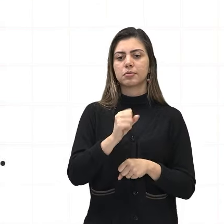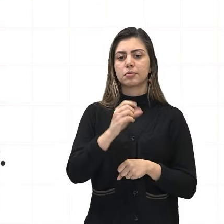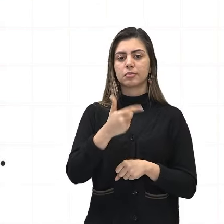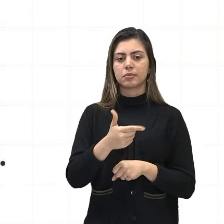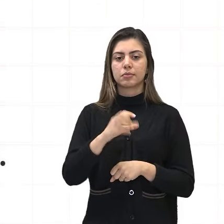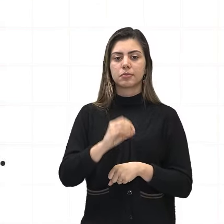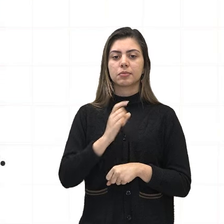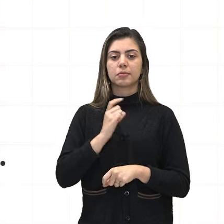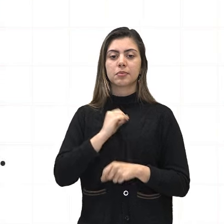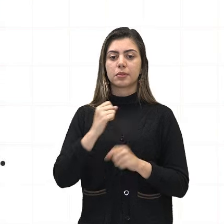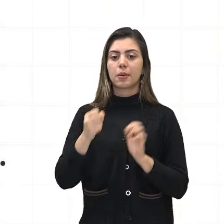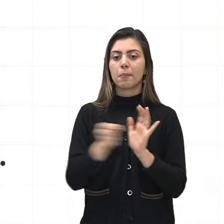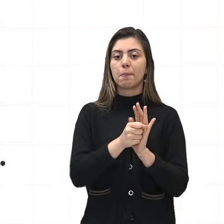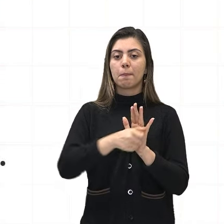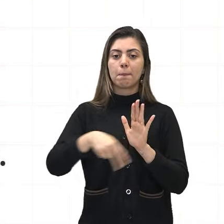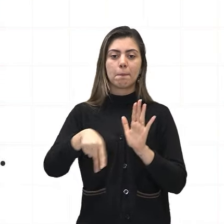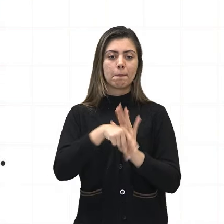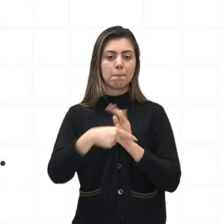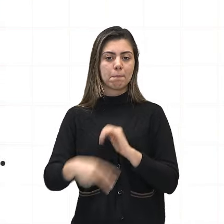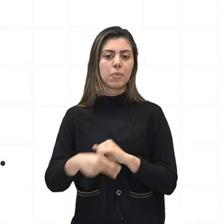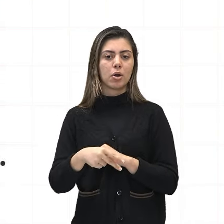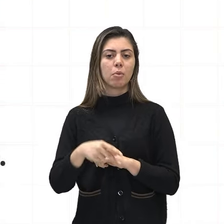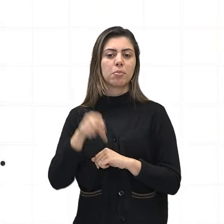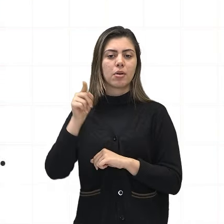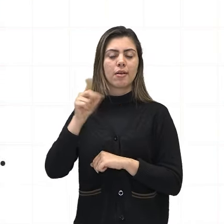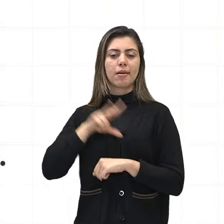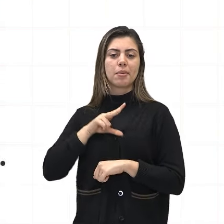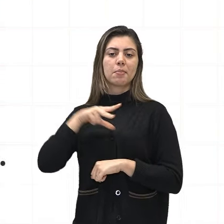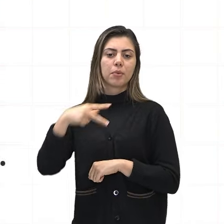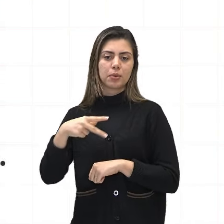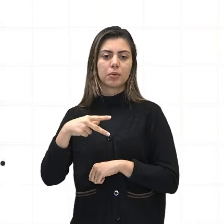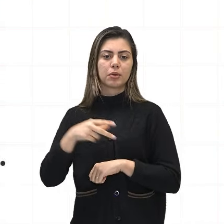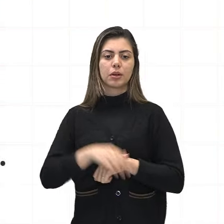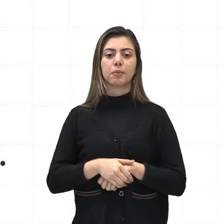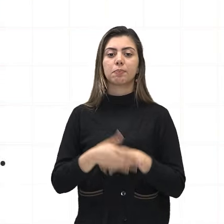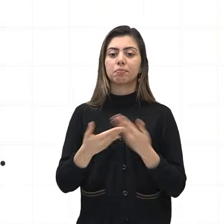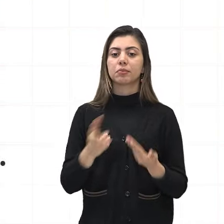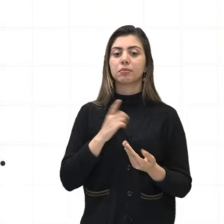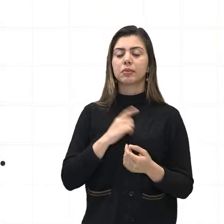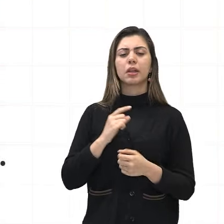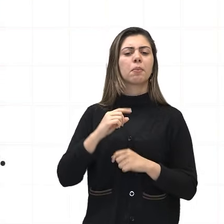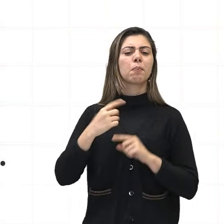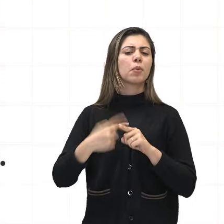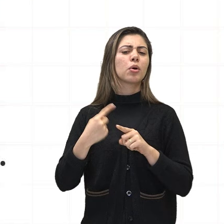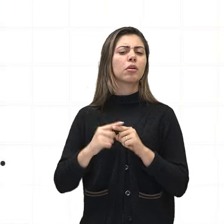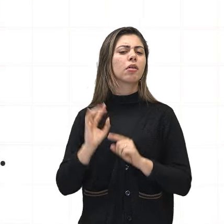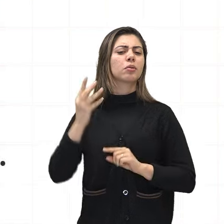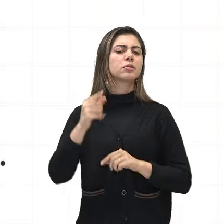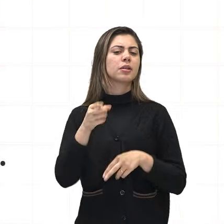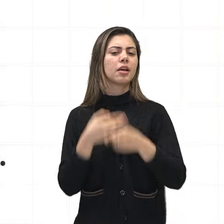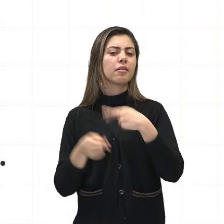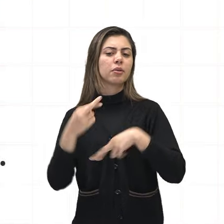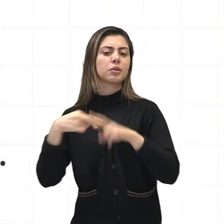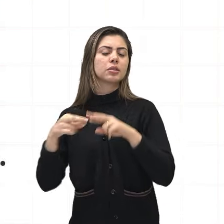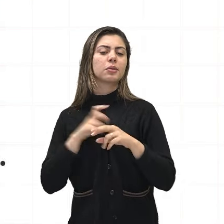e nacionalista que eclodiu na cidade do Porto, em Portugal. As principais causas dessa revolução